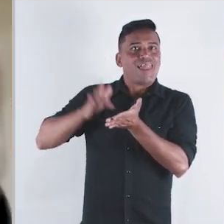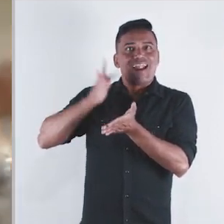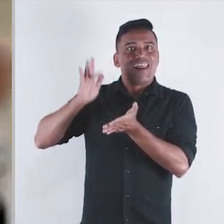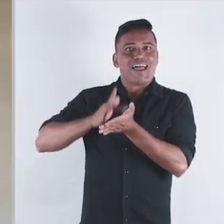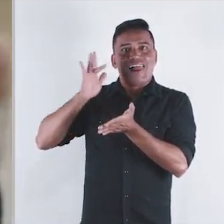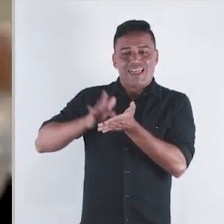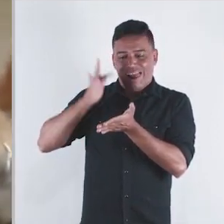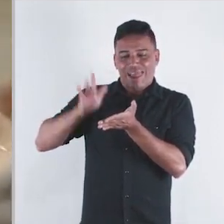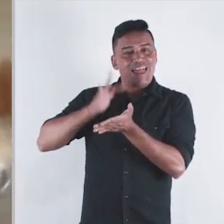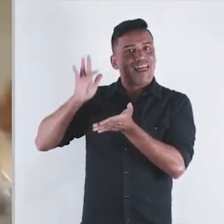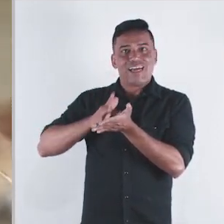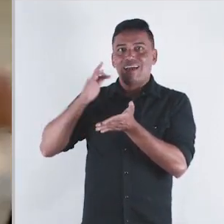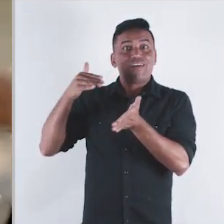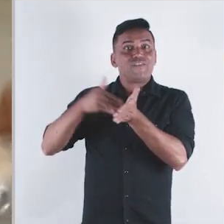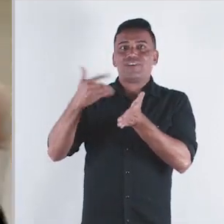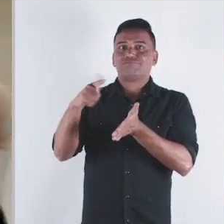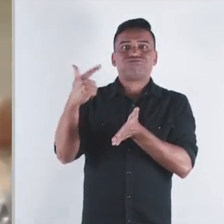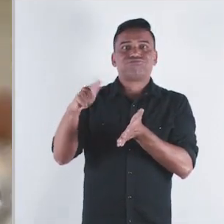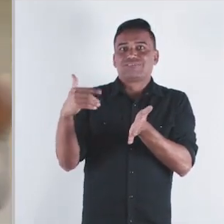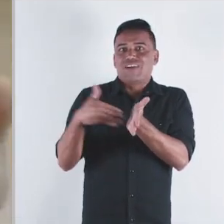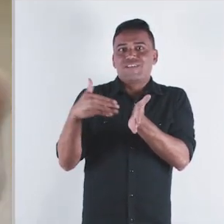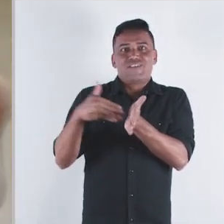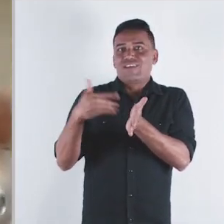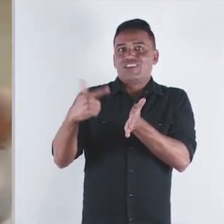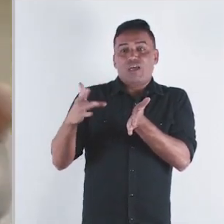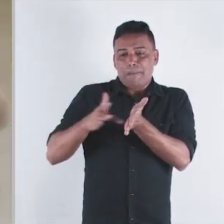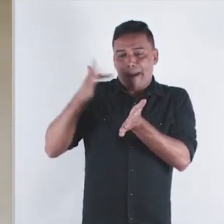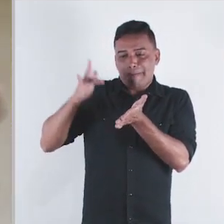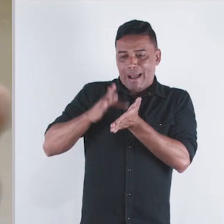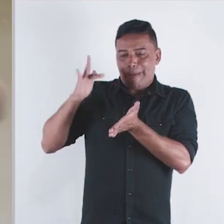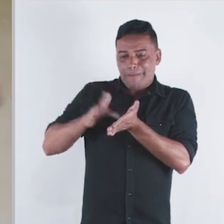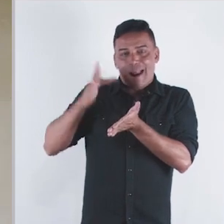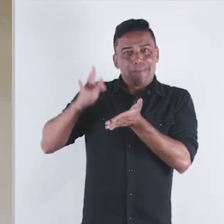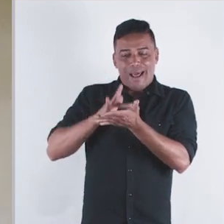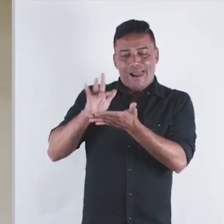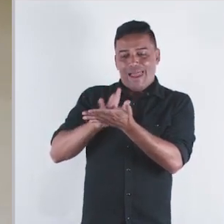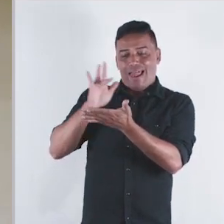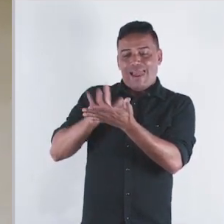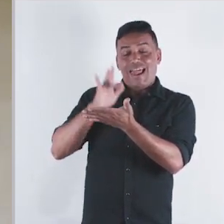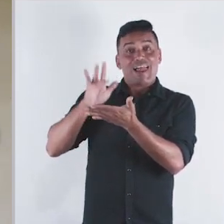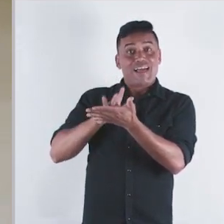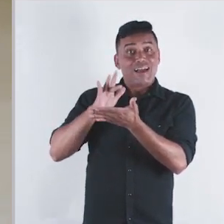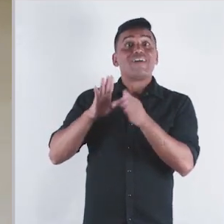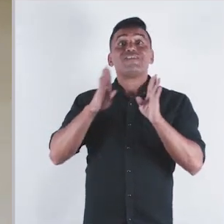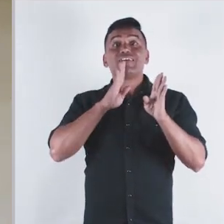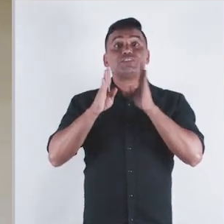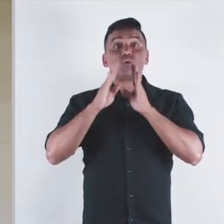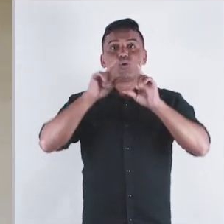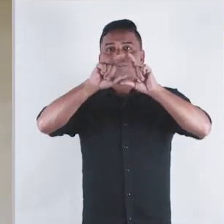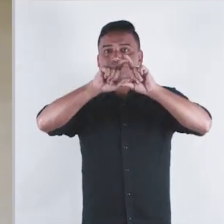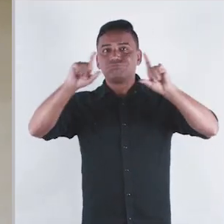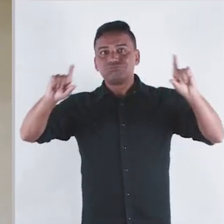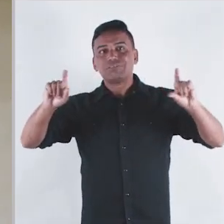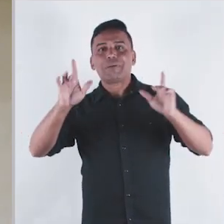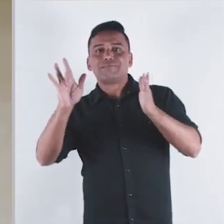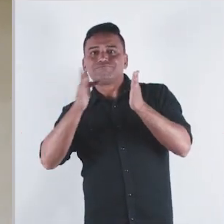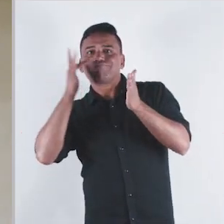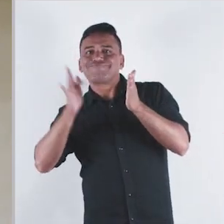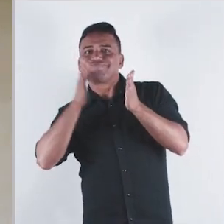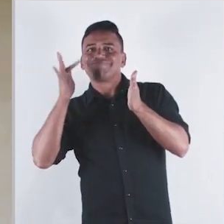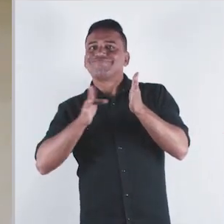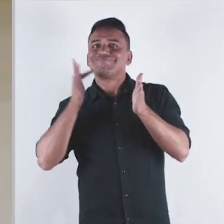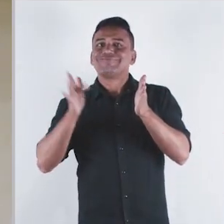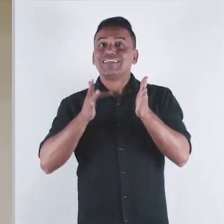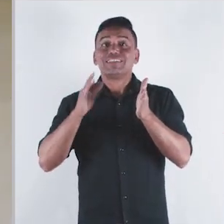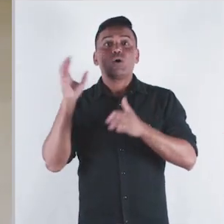infinito, né? Essa tela infinita, que a gente faz no feed do Instagram, que a gente faz no mural do Facebook, né?